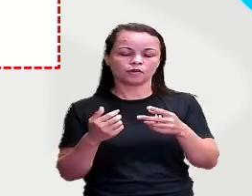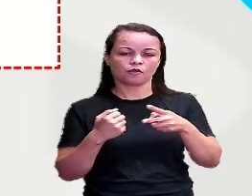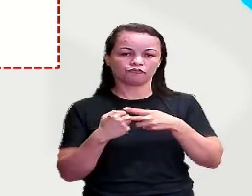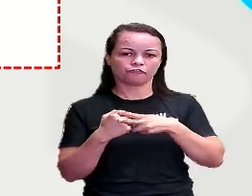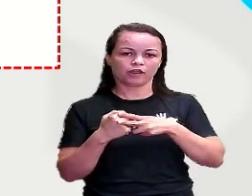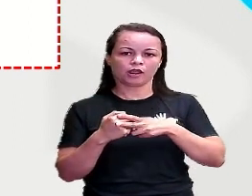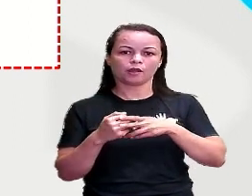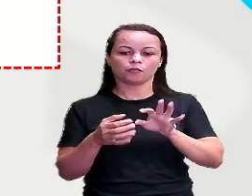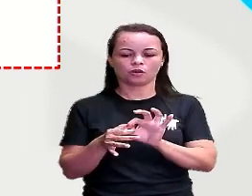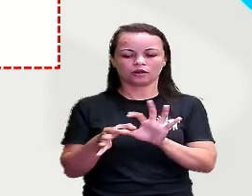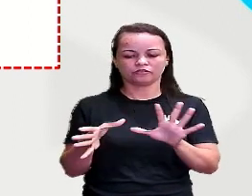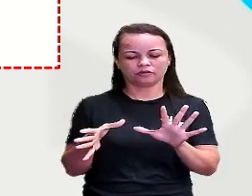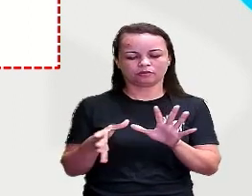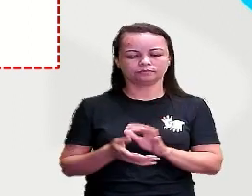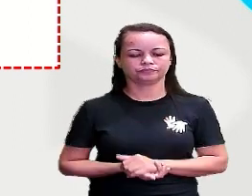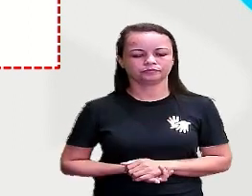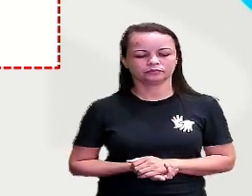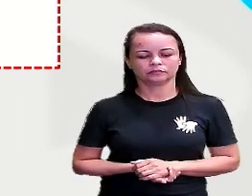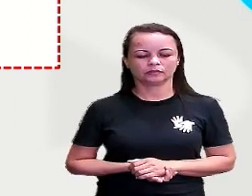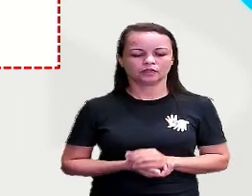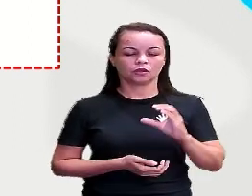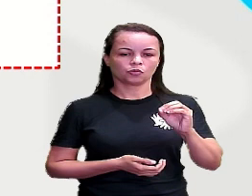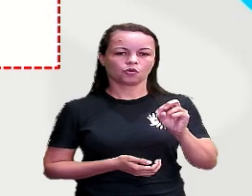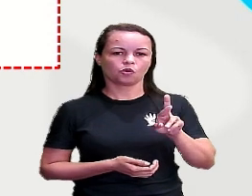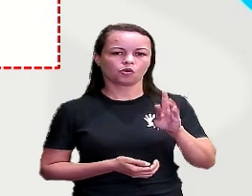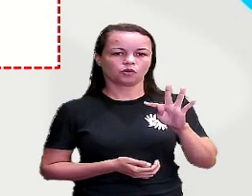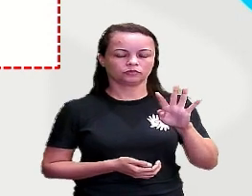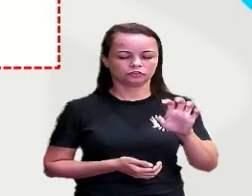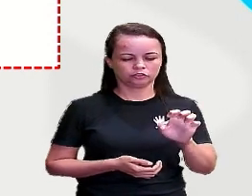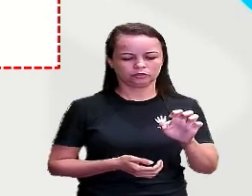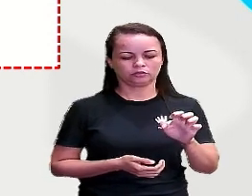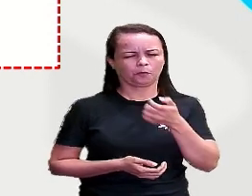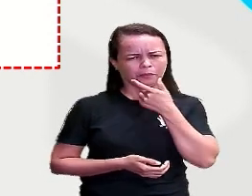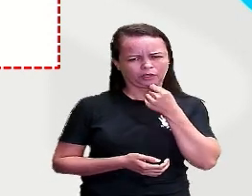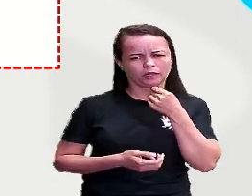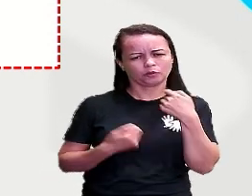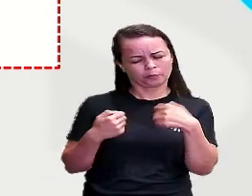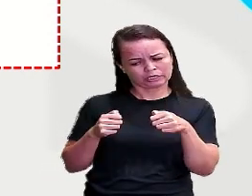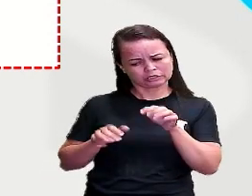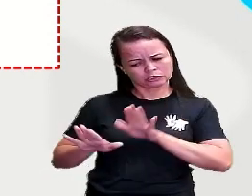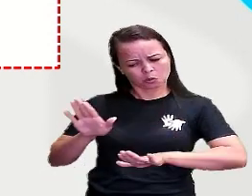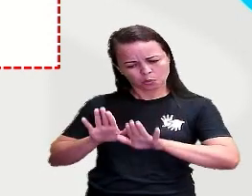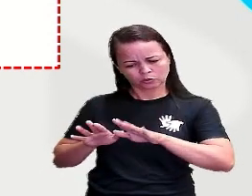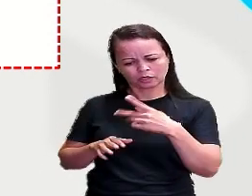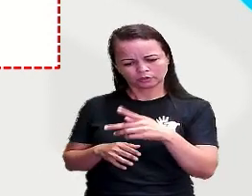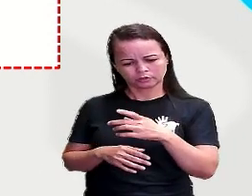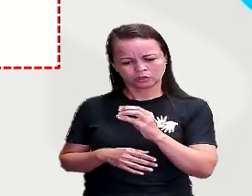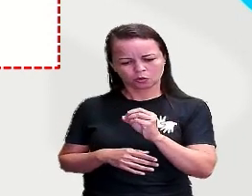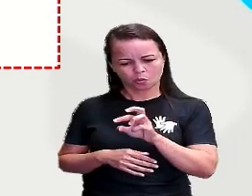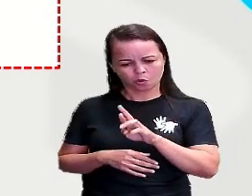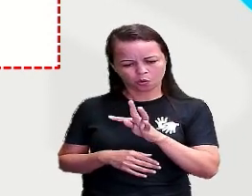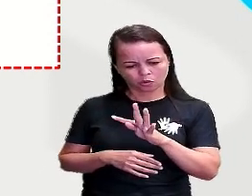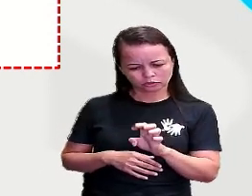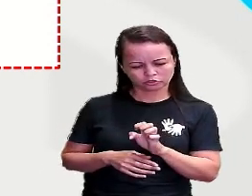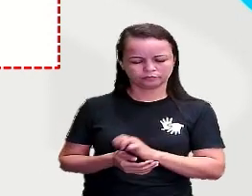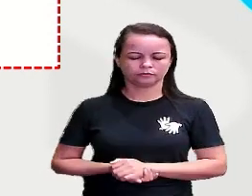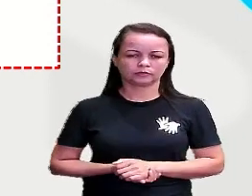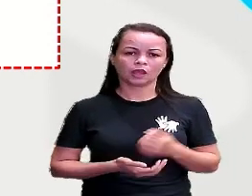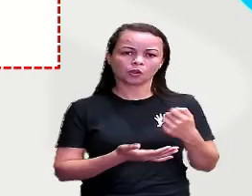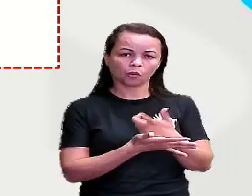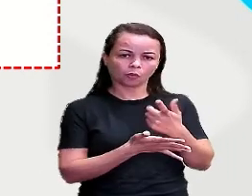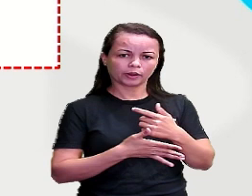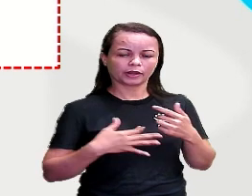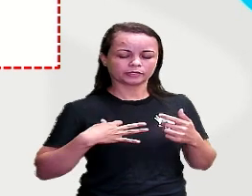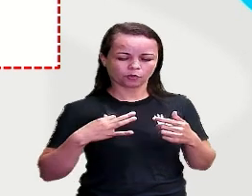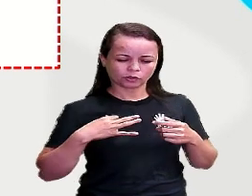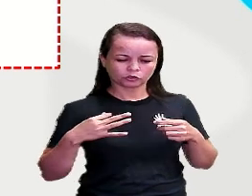A palavra corte. O menino precisa cuidar dessa corte. Comprei esse corte de roupa que estava na